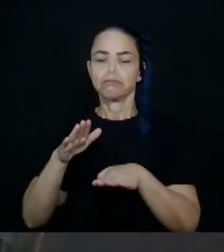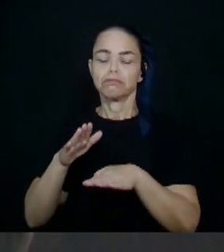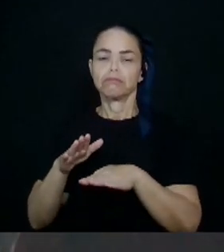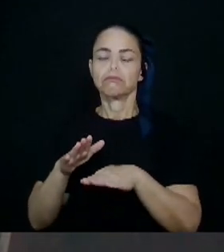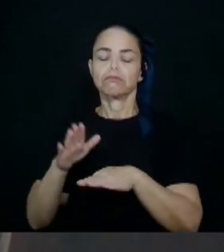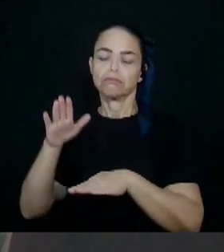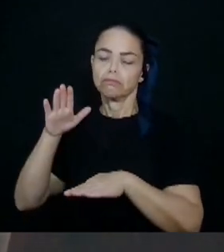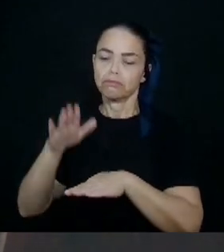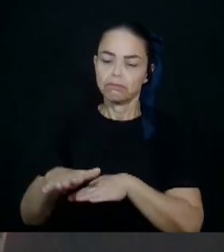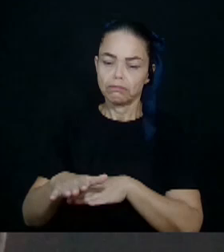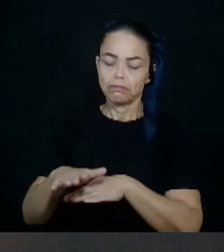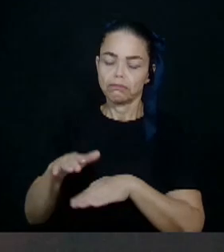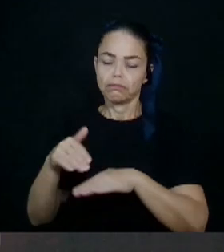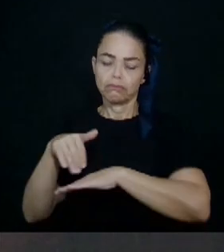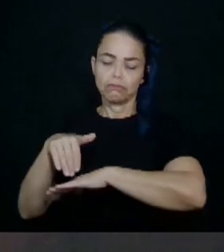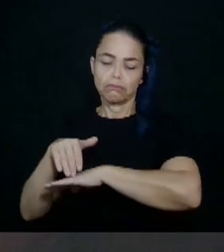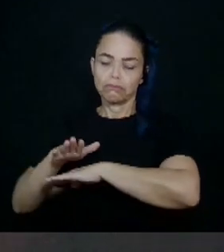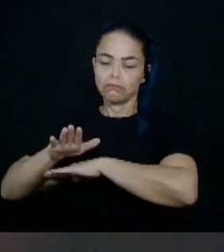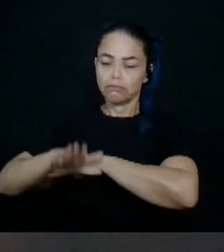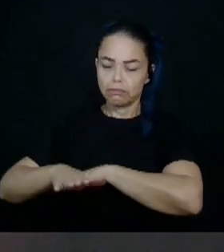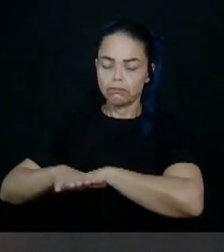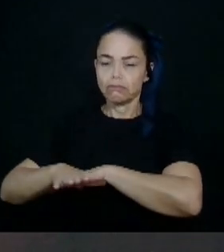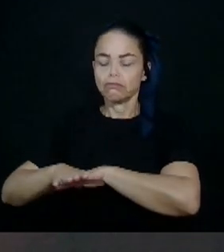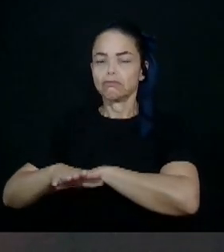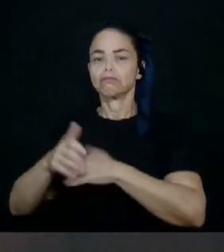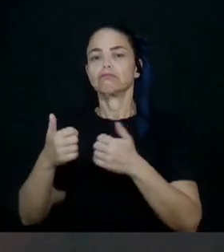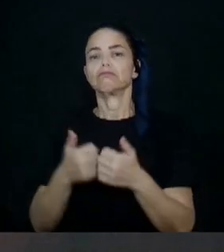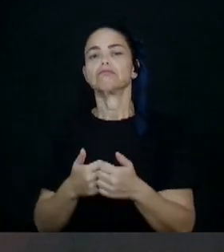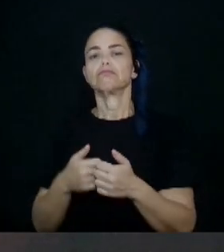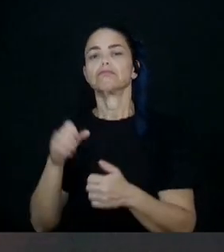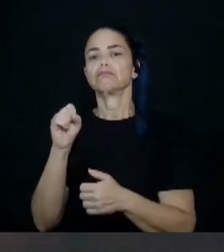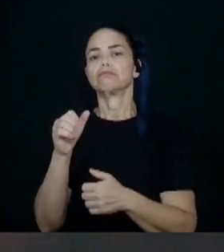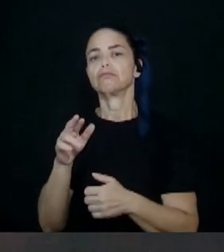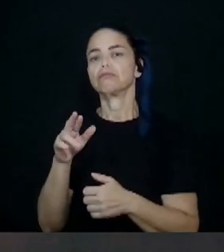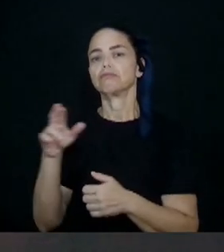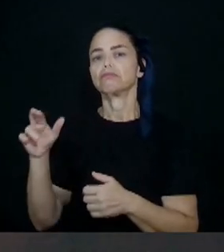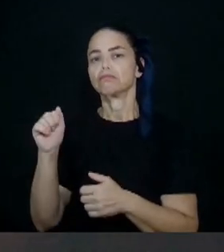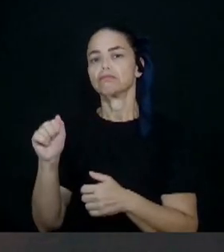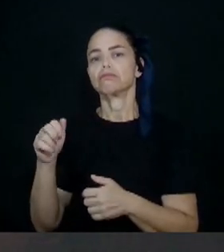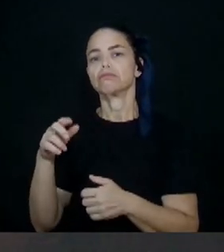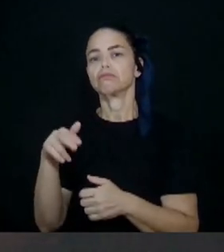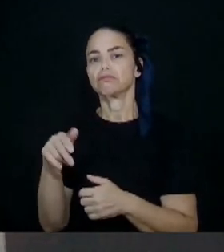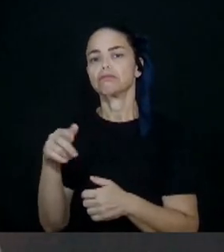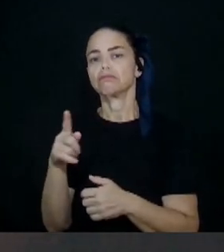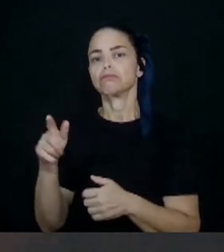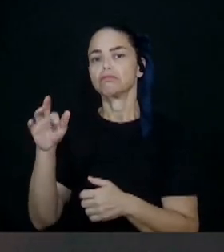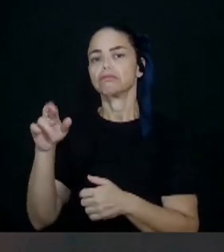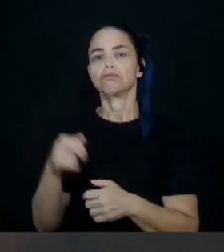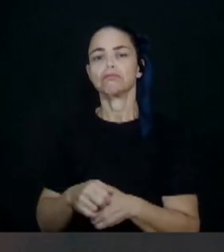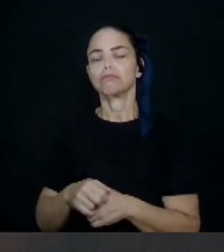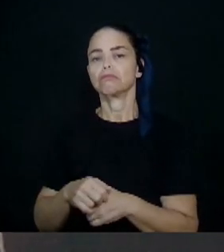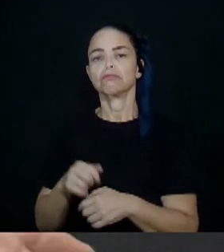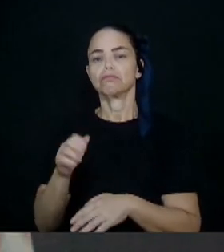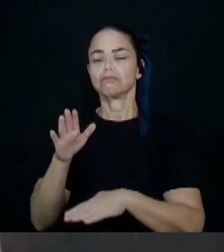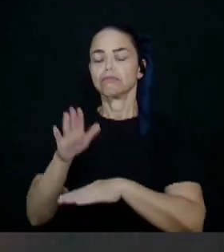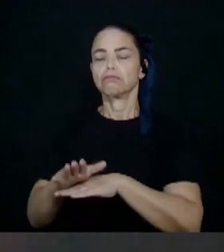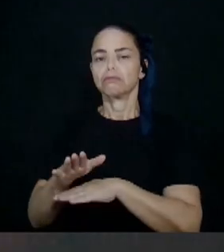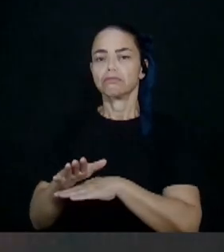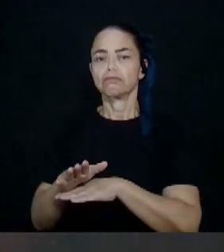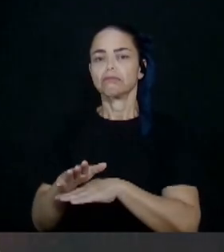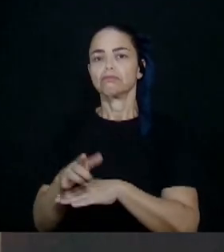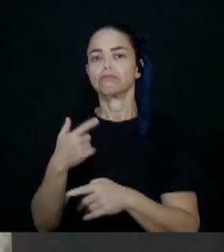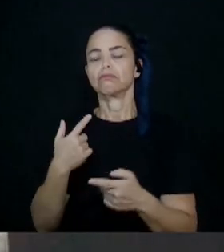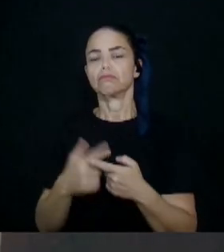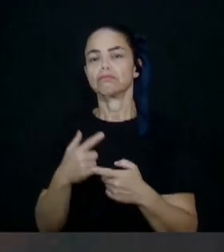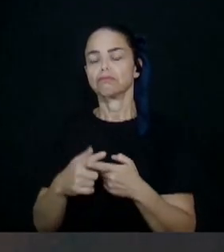mesmo nós temos em Serra Negra, quem é da cidade sabe, você coloca o pé, a pessoa para. Quem não para, quem é de fora. Olha então, quer dizer, é uma